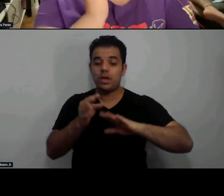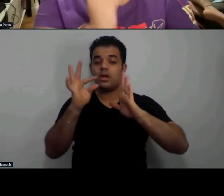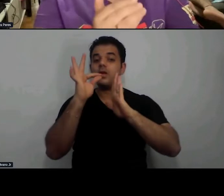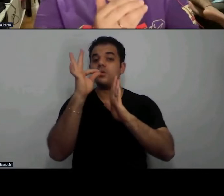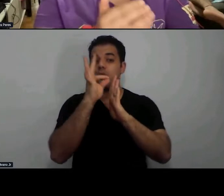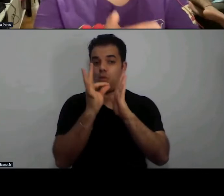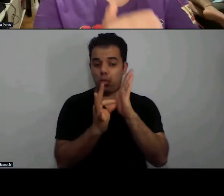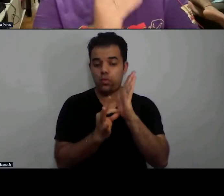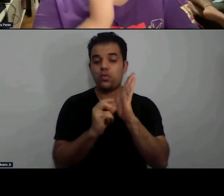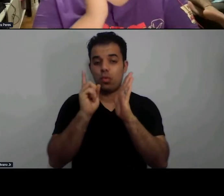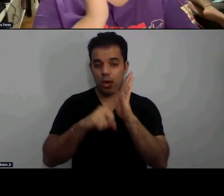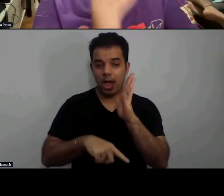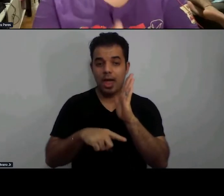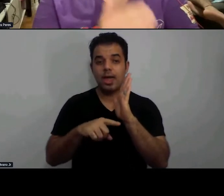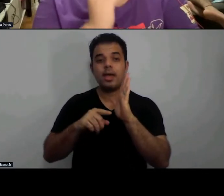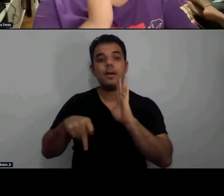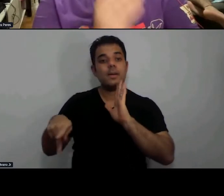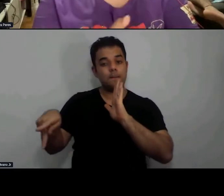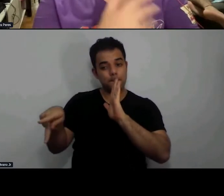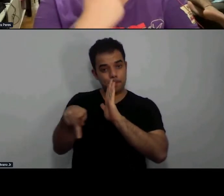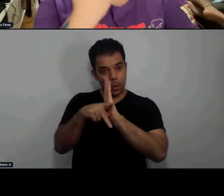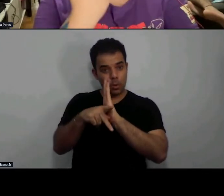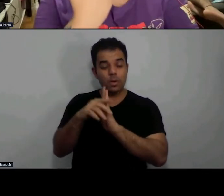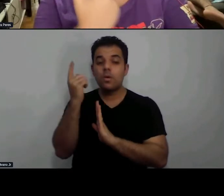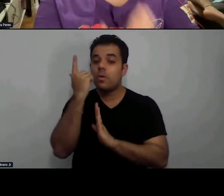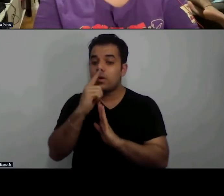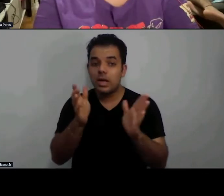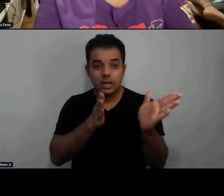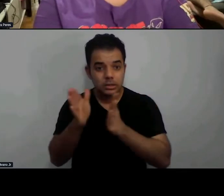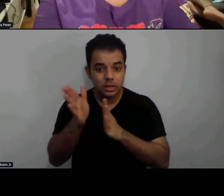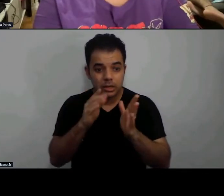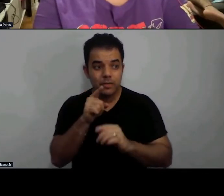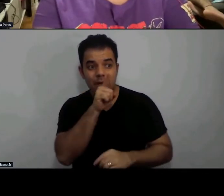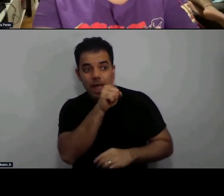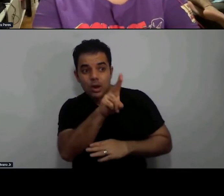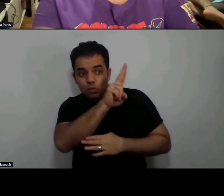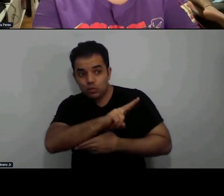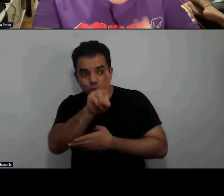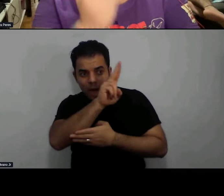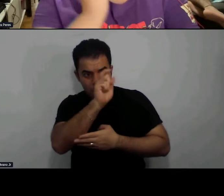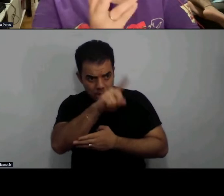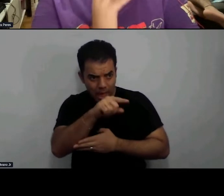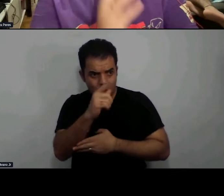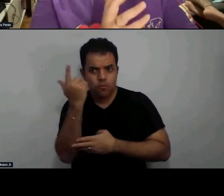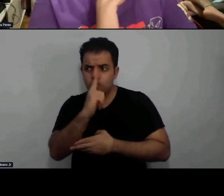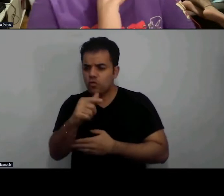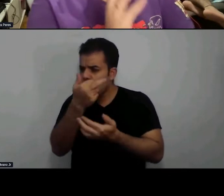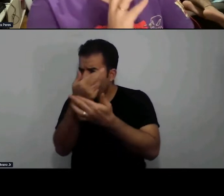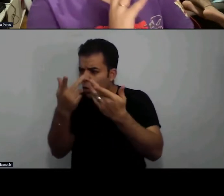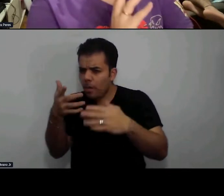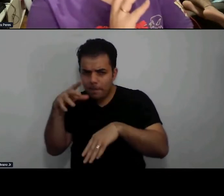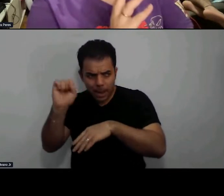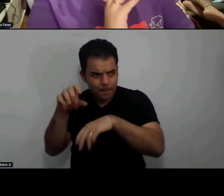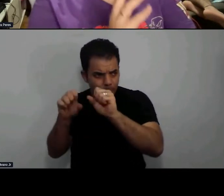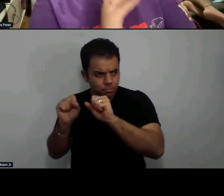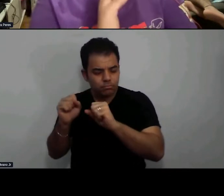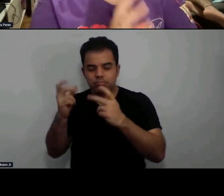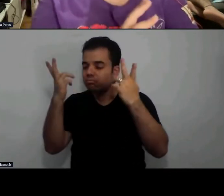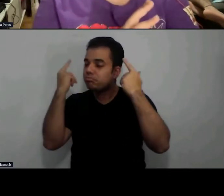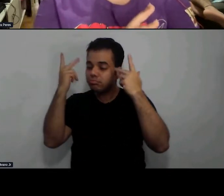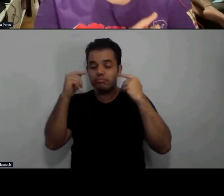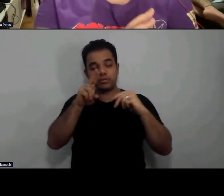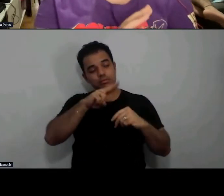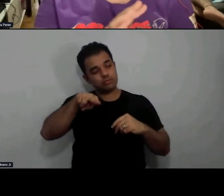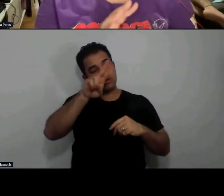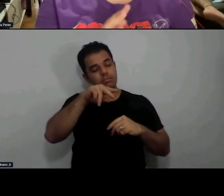é acessível se o usuário consegue realizar os seus objetivos, né? Na IHC, na interação